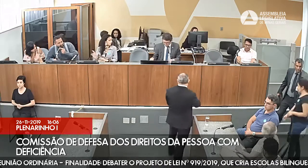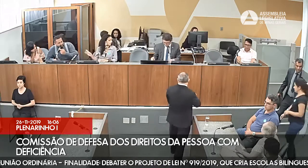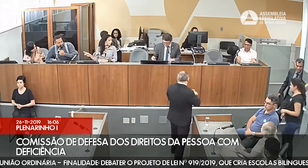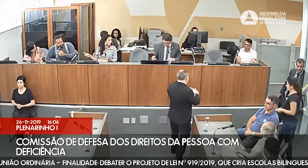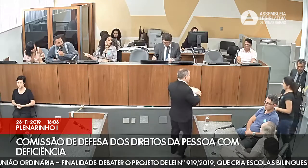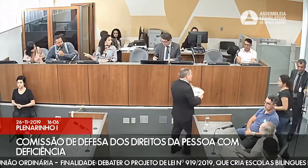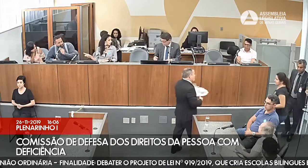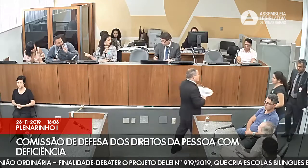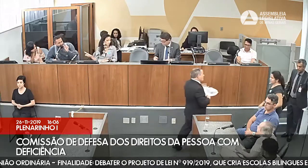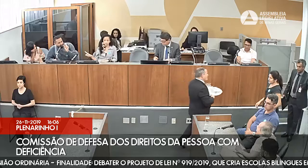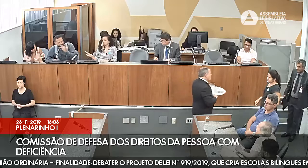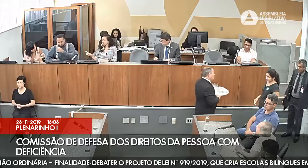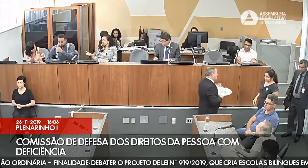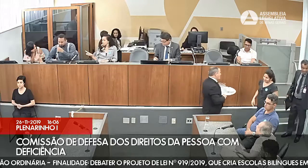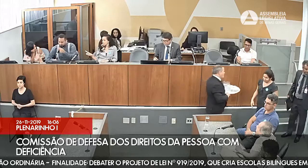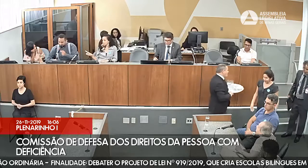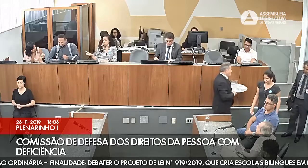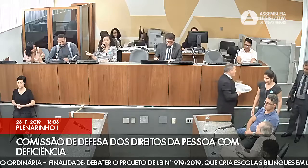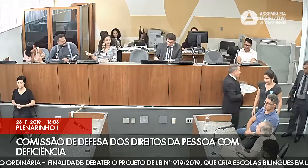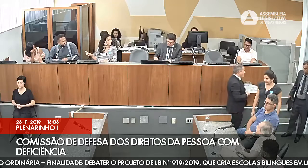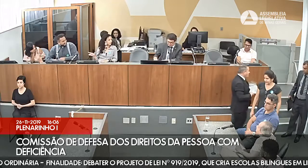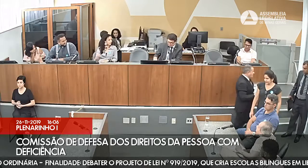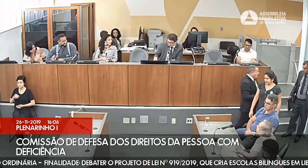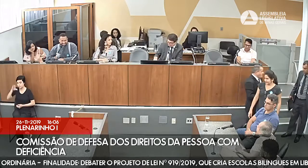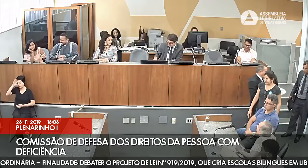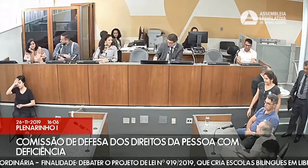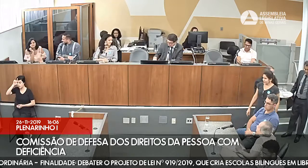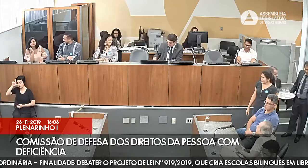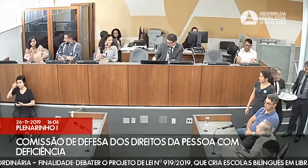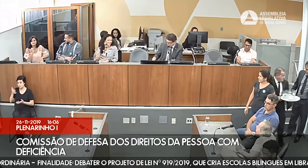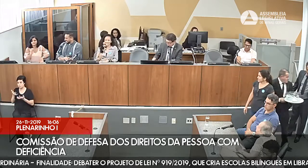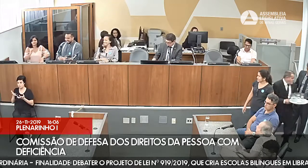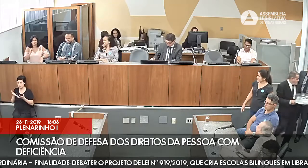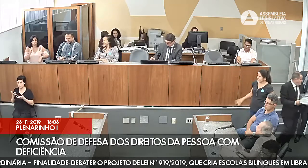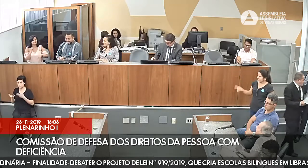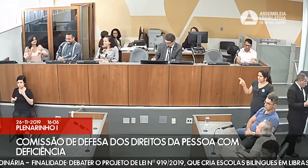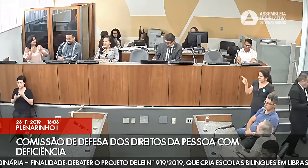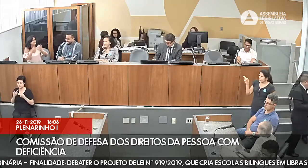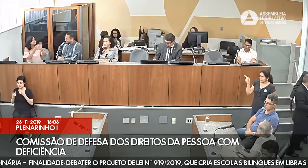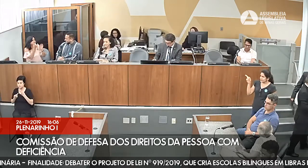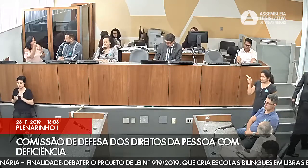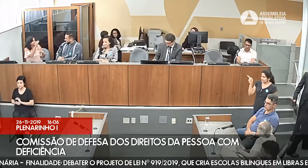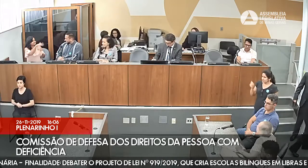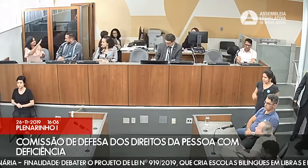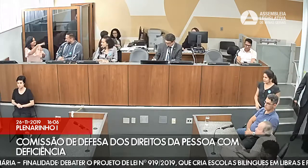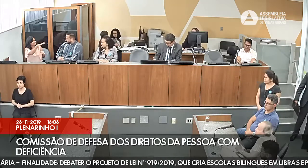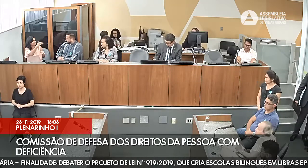Clarice pedindo aqui mais um pouquinho de fala. Sim, Clarice.